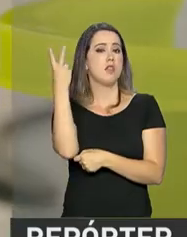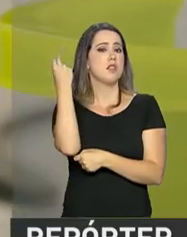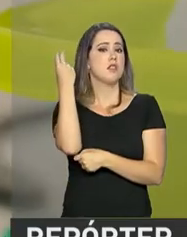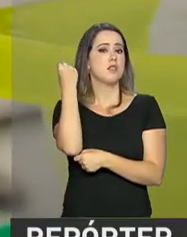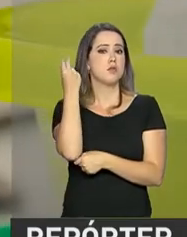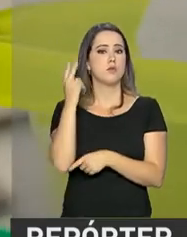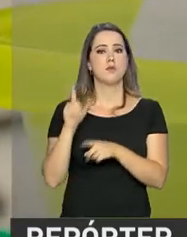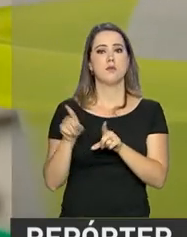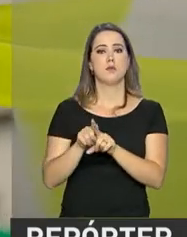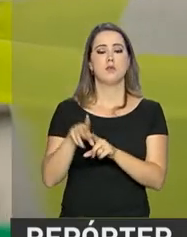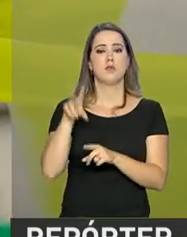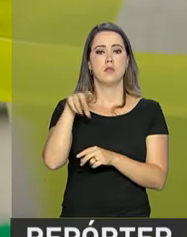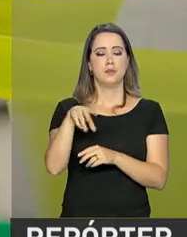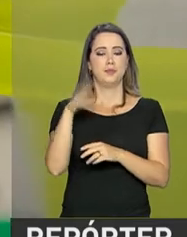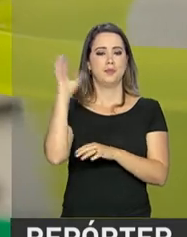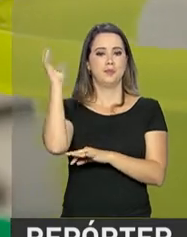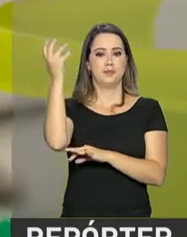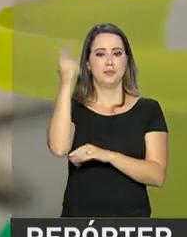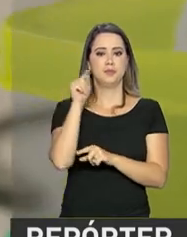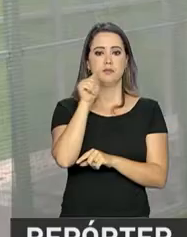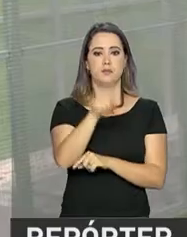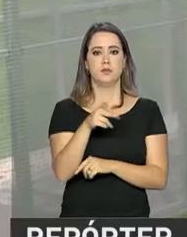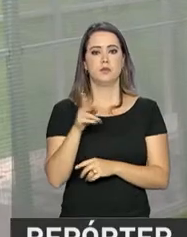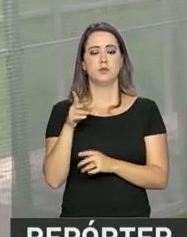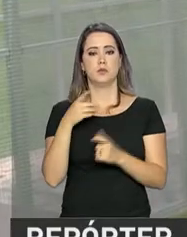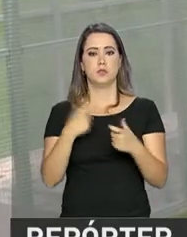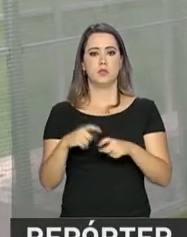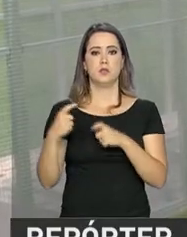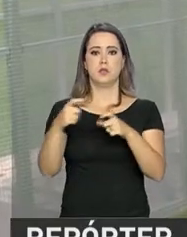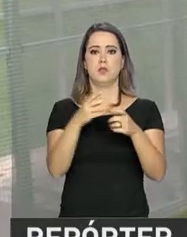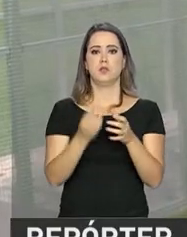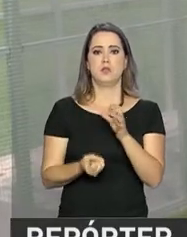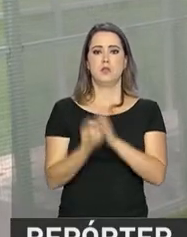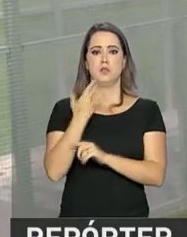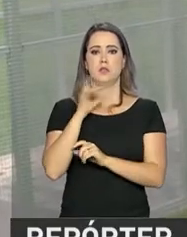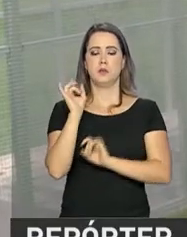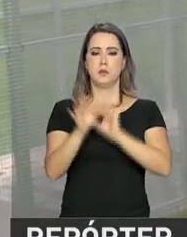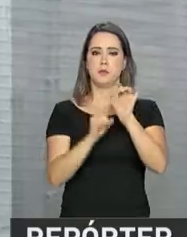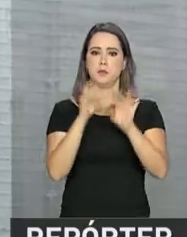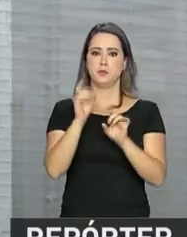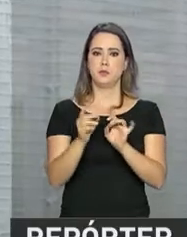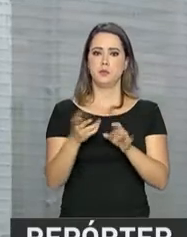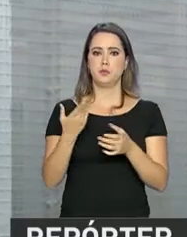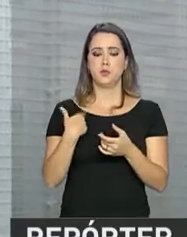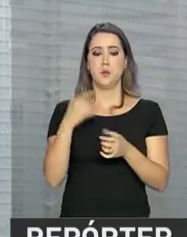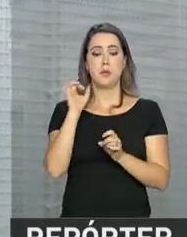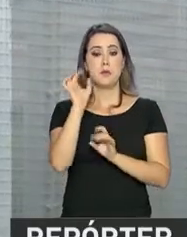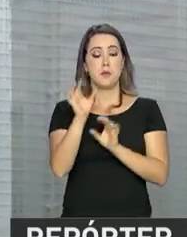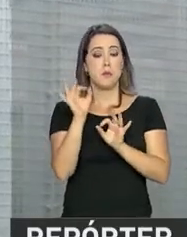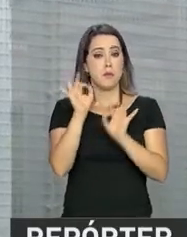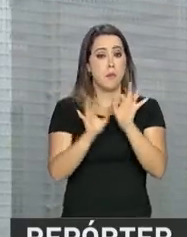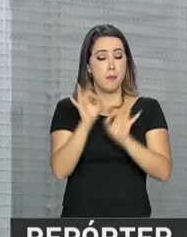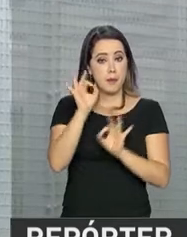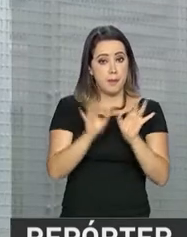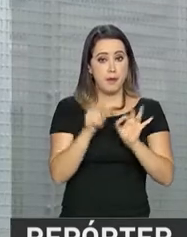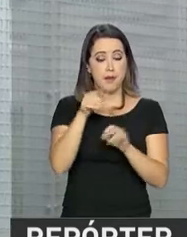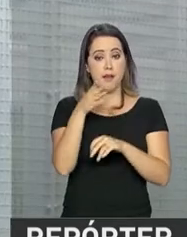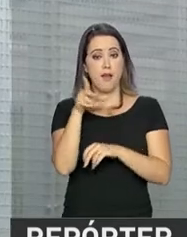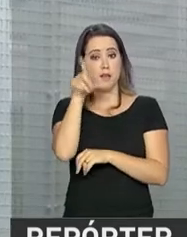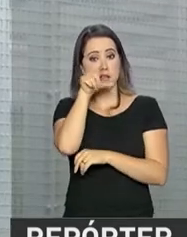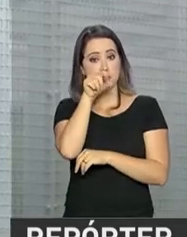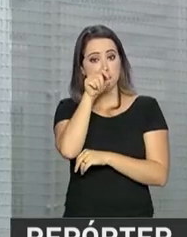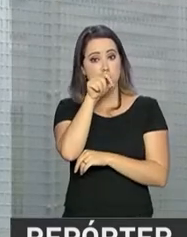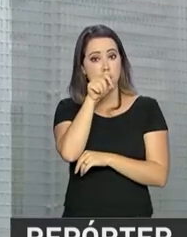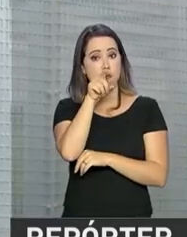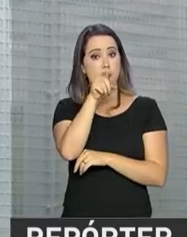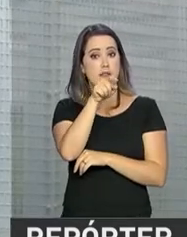ararinhas azuis na natureza esse espaço foi criado especialmente para preparar as aves dessa espécie para o retorno ao